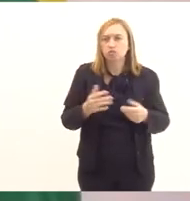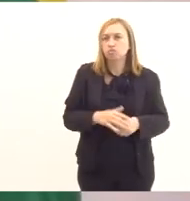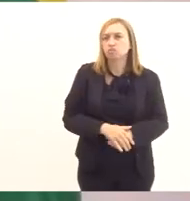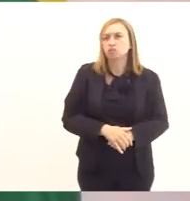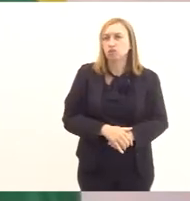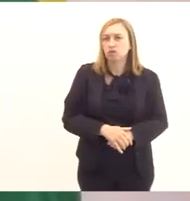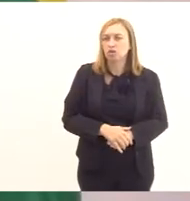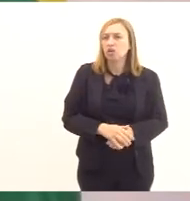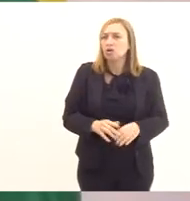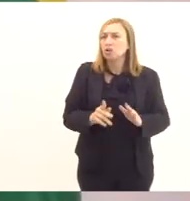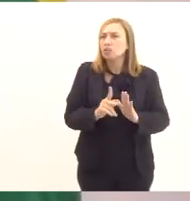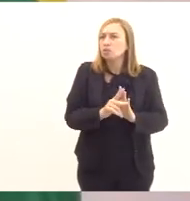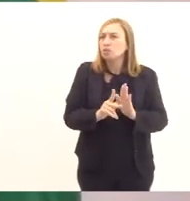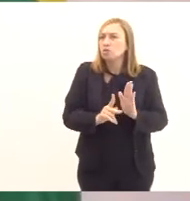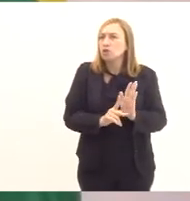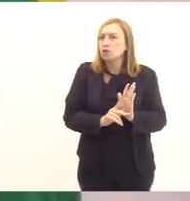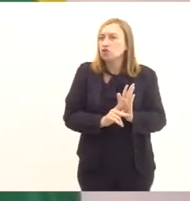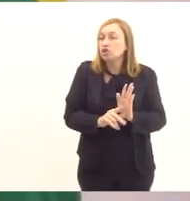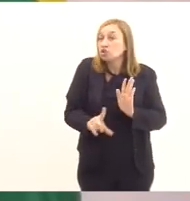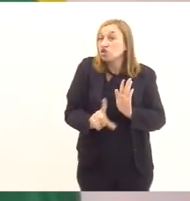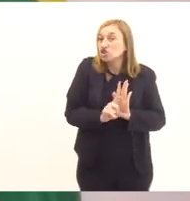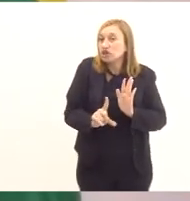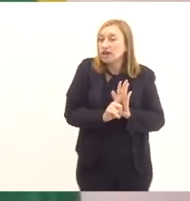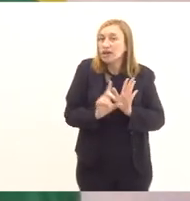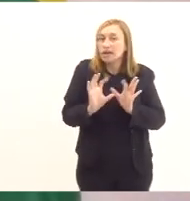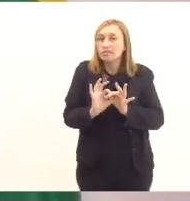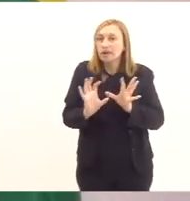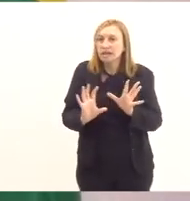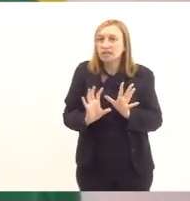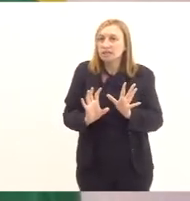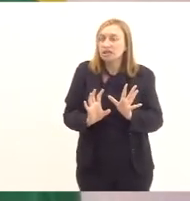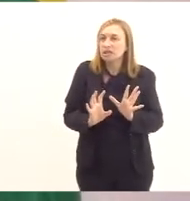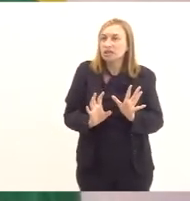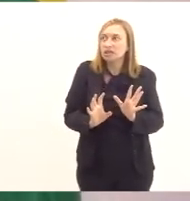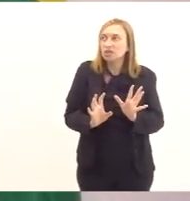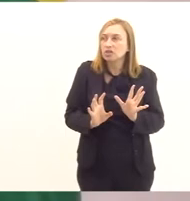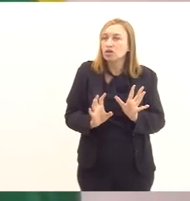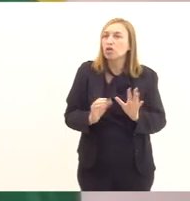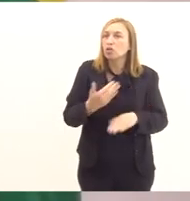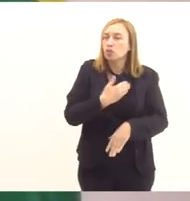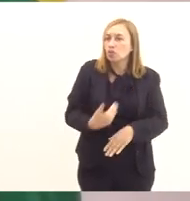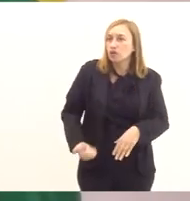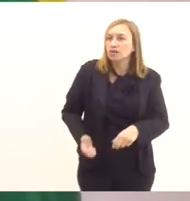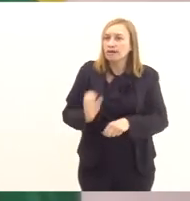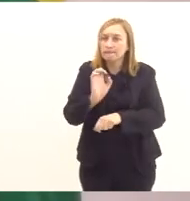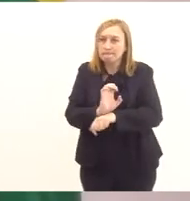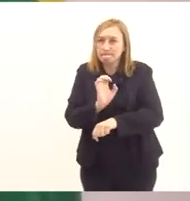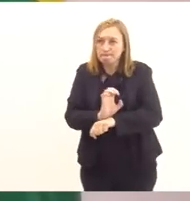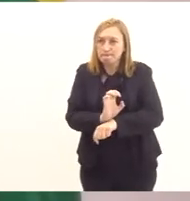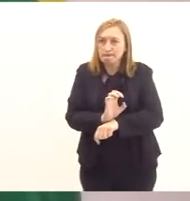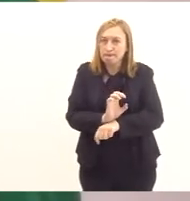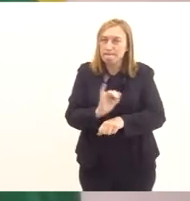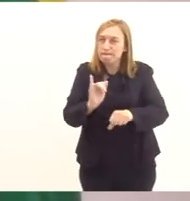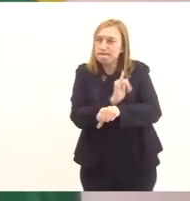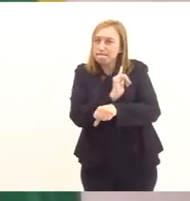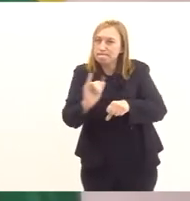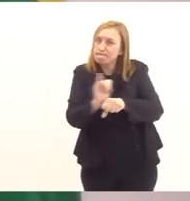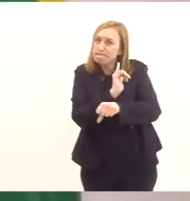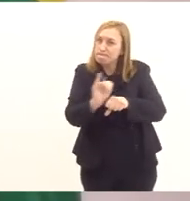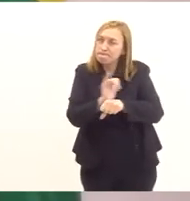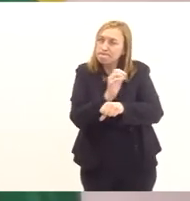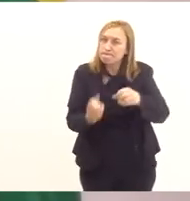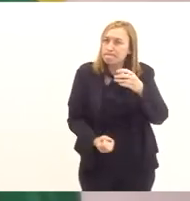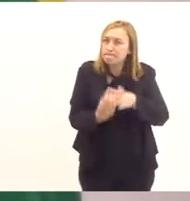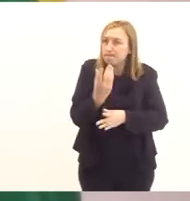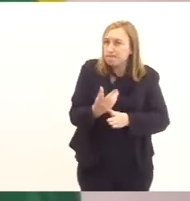imagina um projeto um projeto de lei uma autorizativo autorizando o governo do estado adotar alguma medida hoje tem